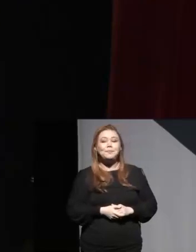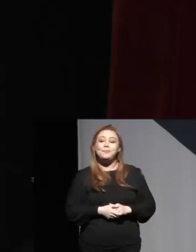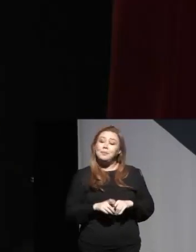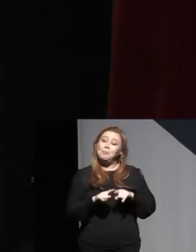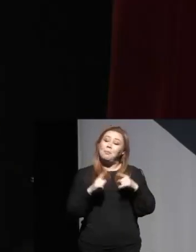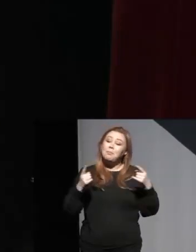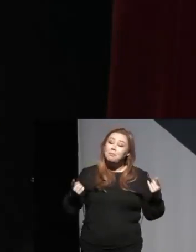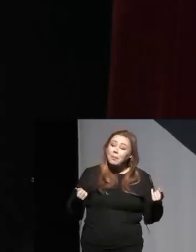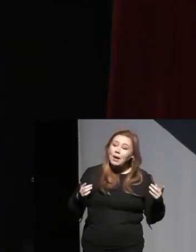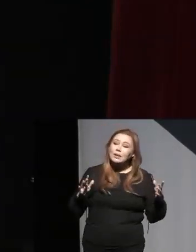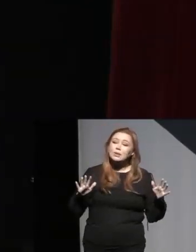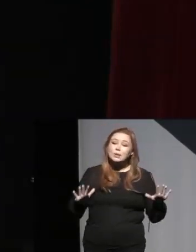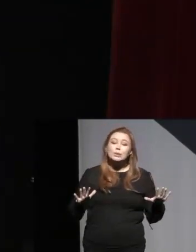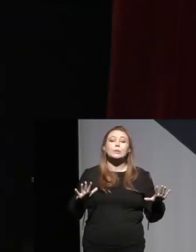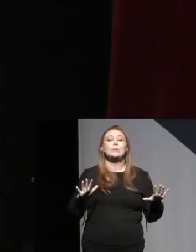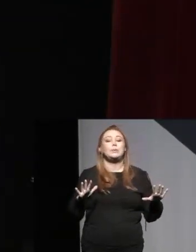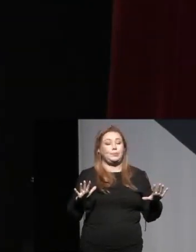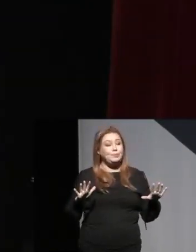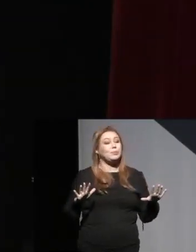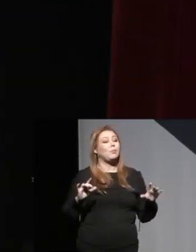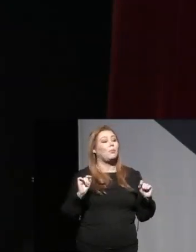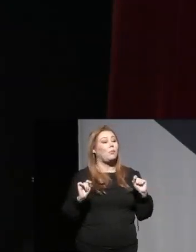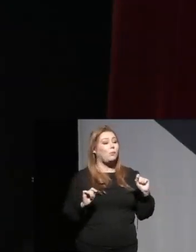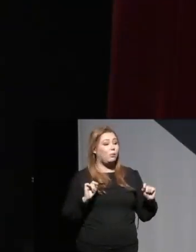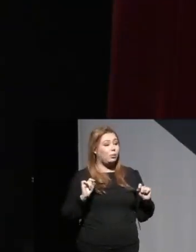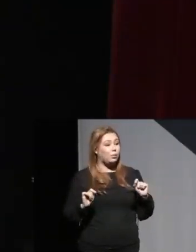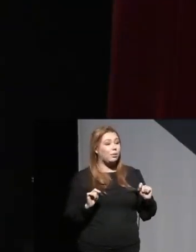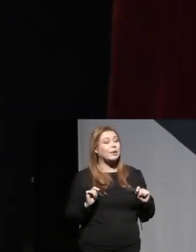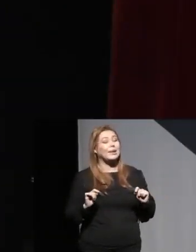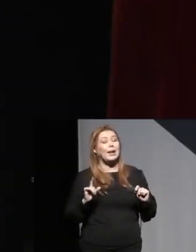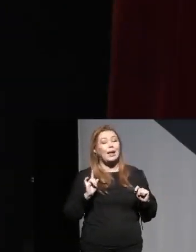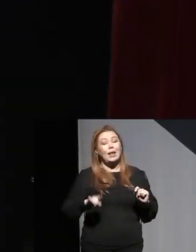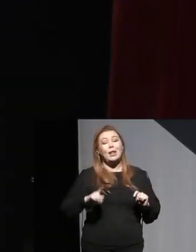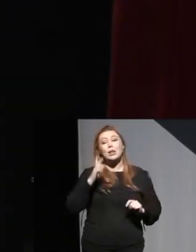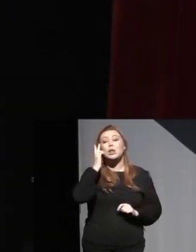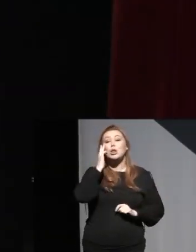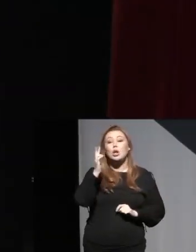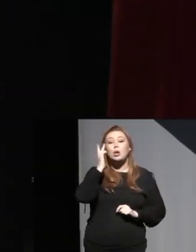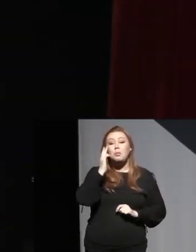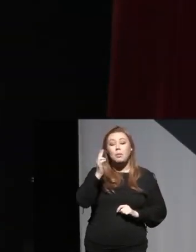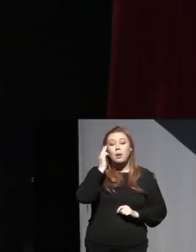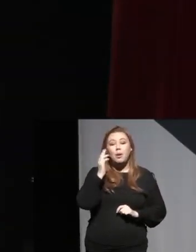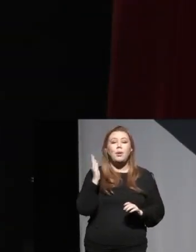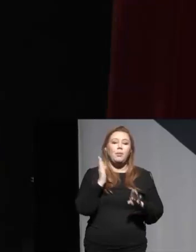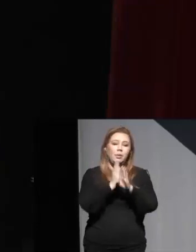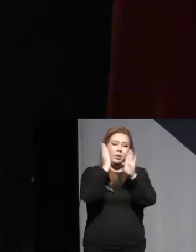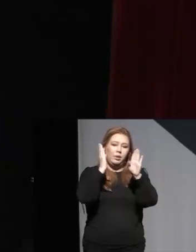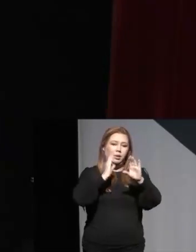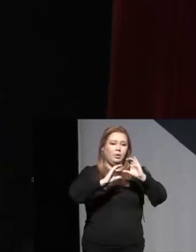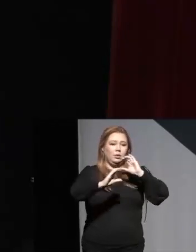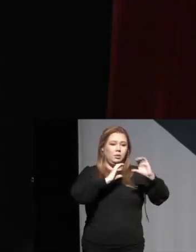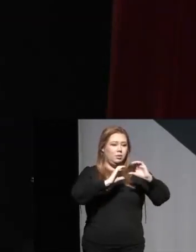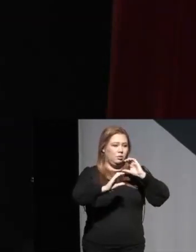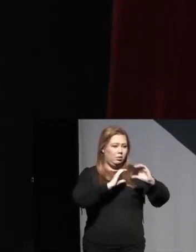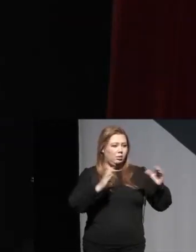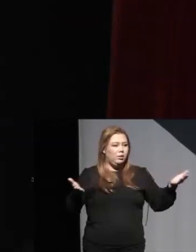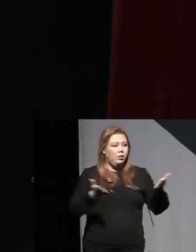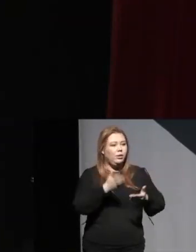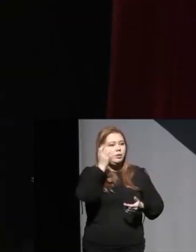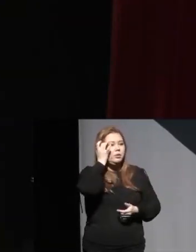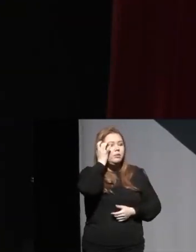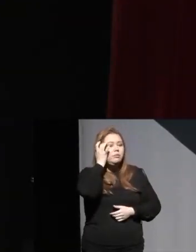Mas o fato é que tem se tornado muito comum em virtude até da comunicação. Hoje está muito fácil de